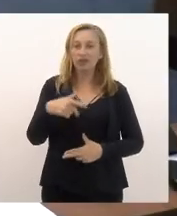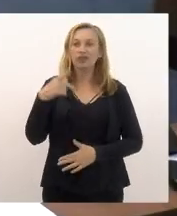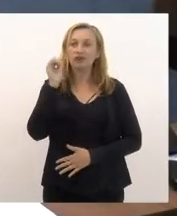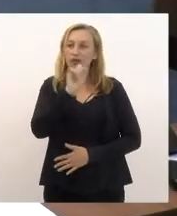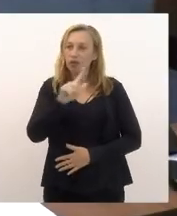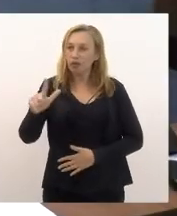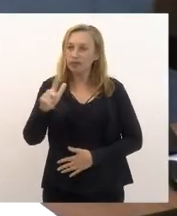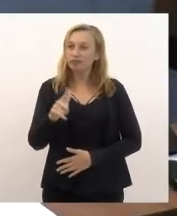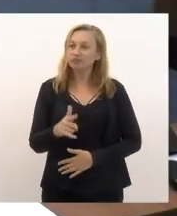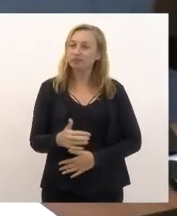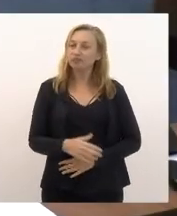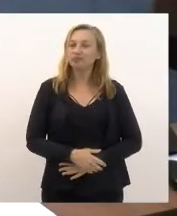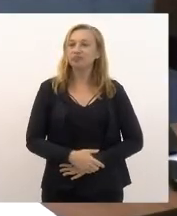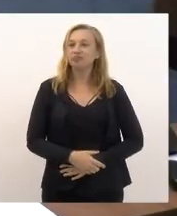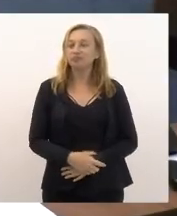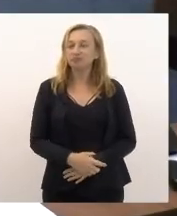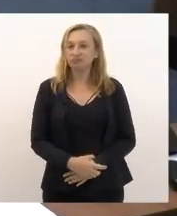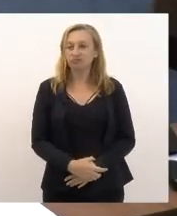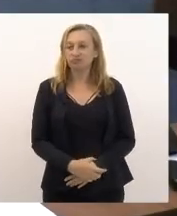Felipe Paubel.